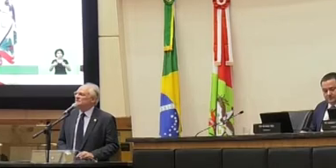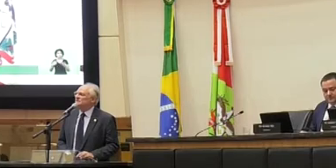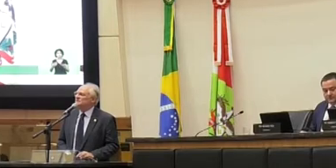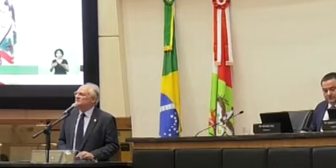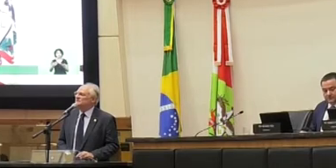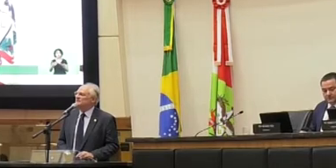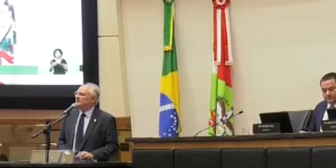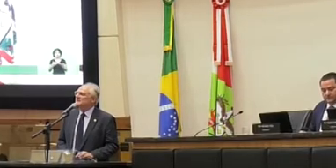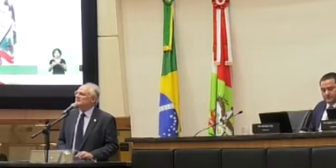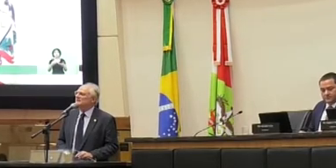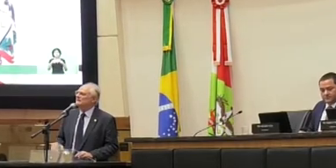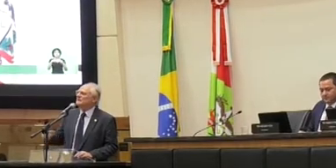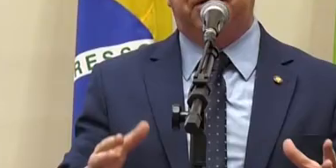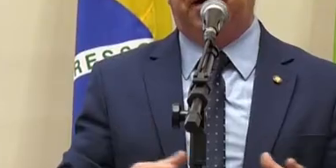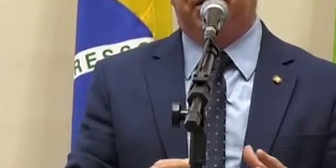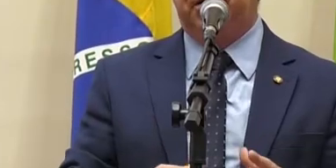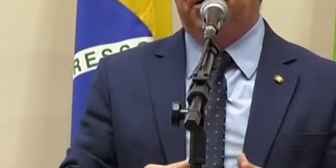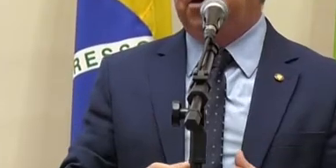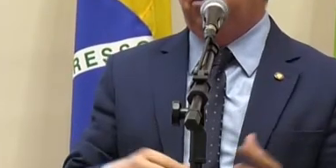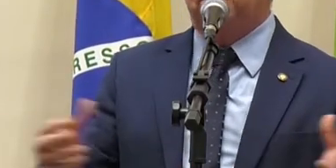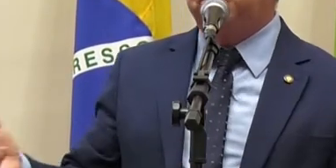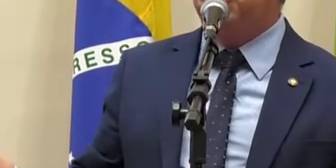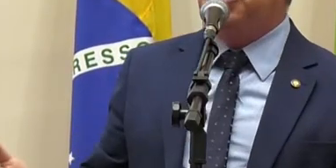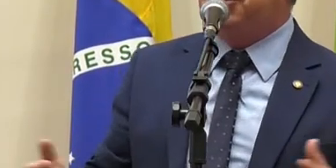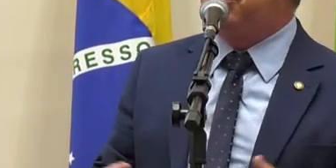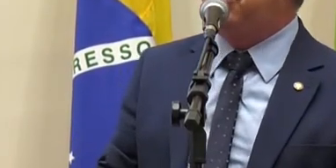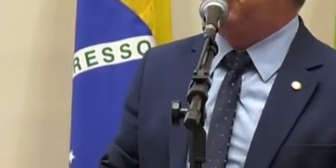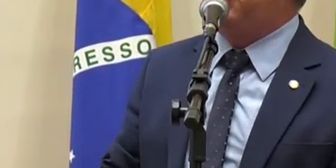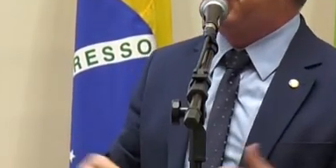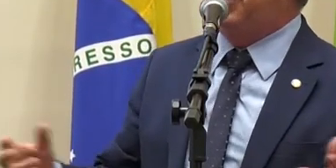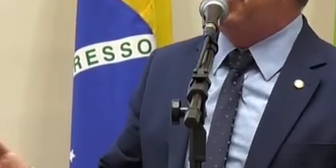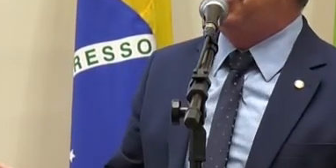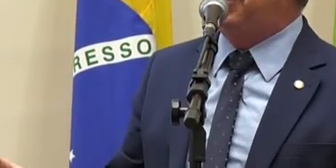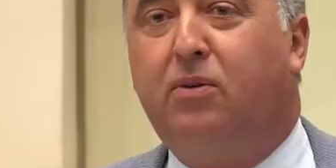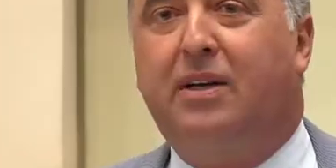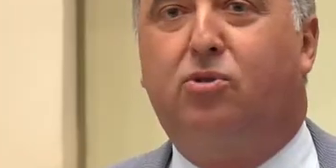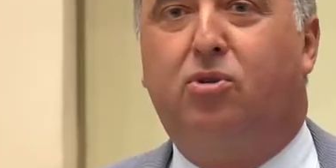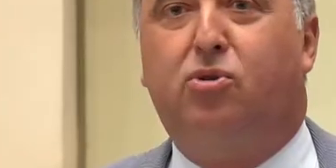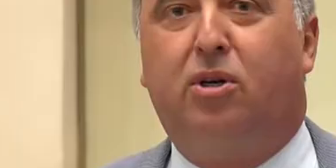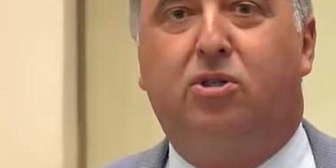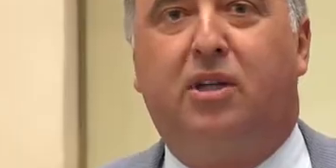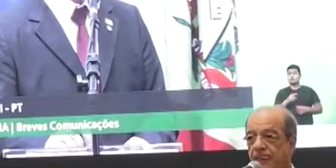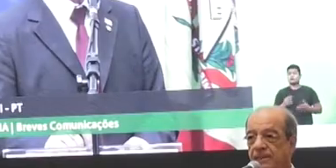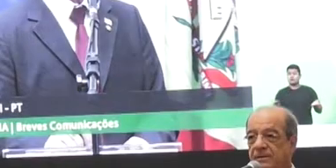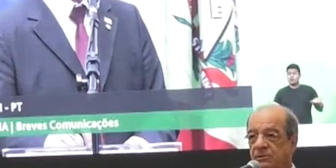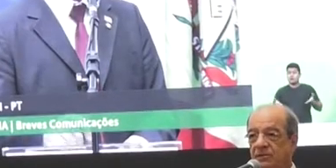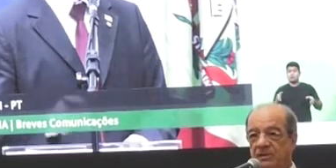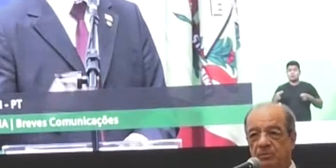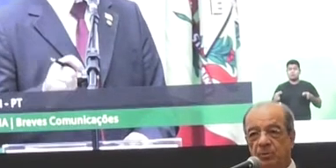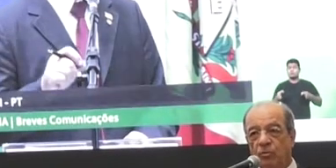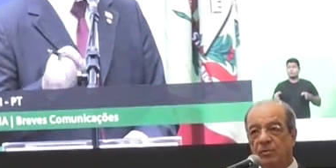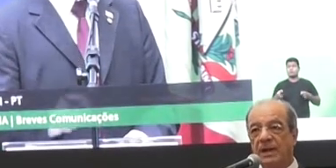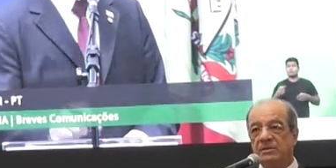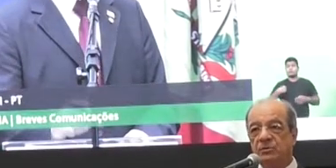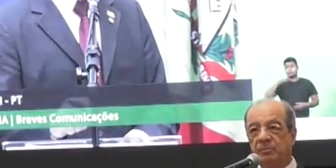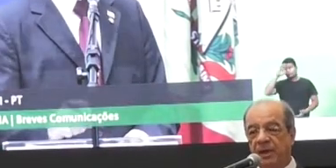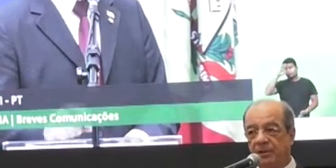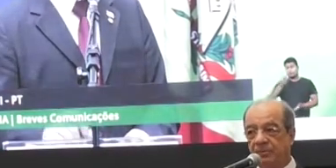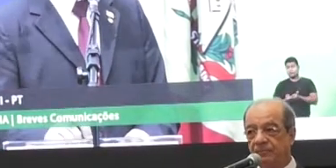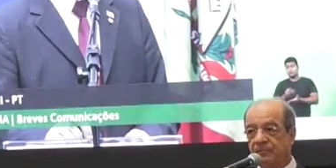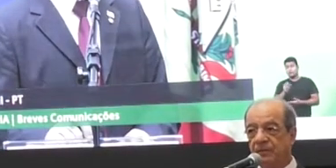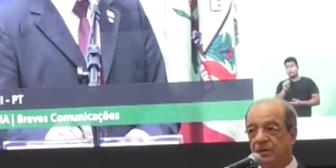Os deputados falaram hoje pela manhã na sessão ordinária sobre a decisão do governo do estado de flexibilizar o uso